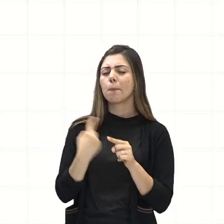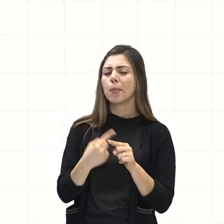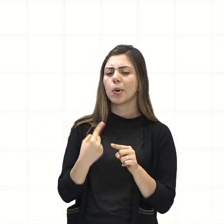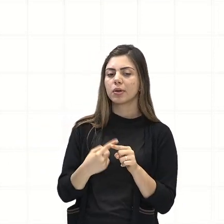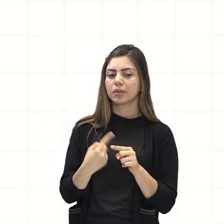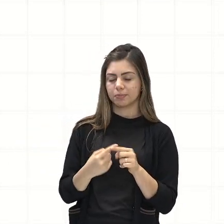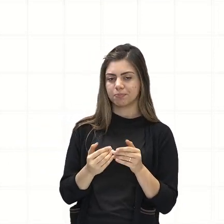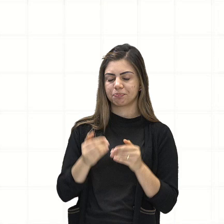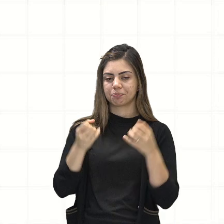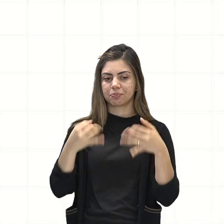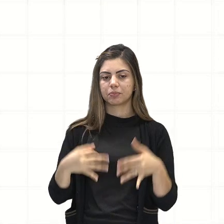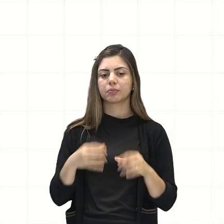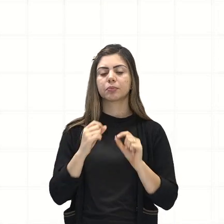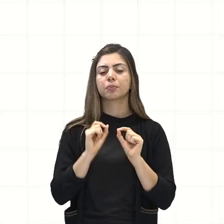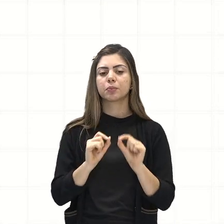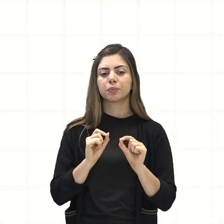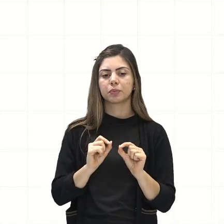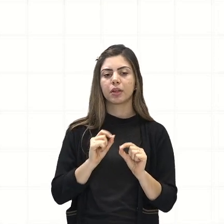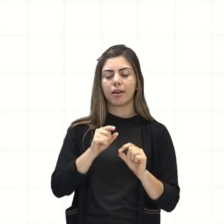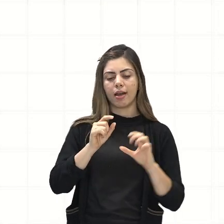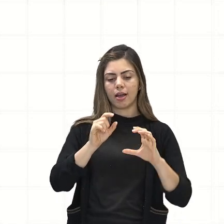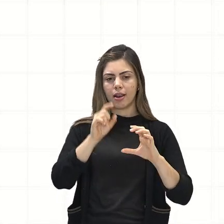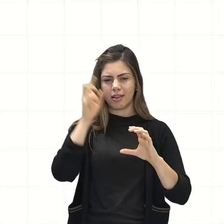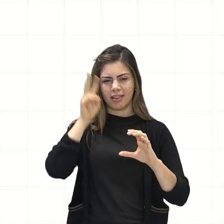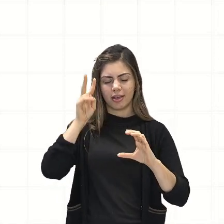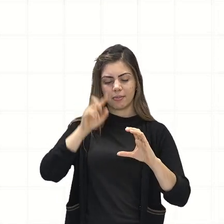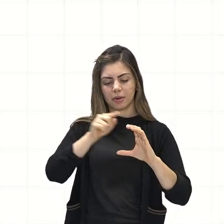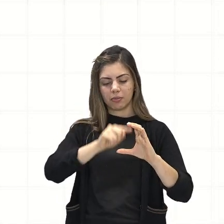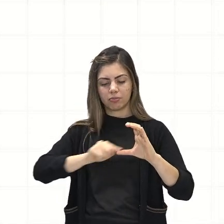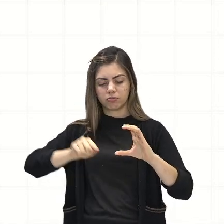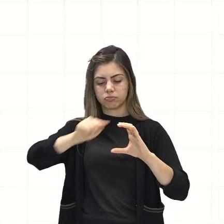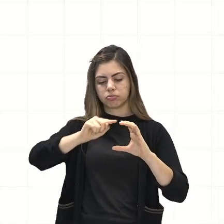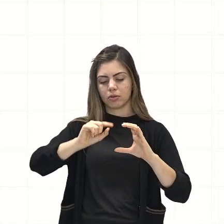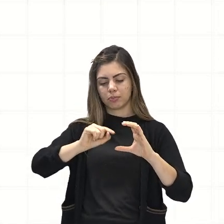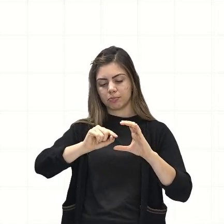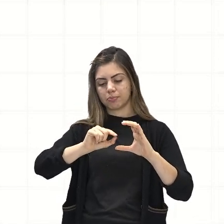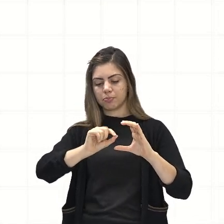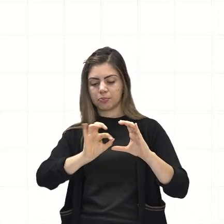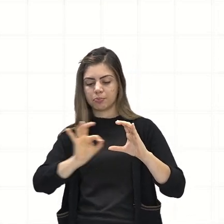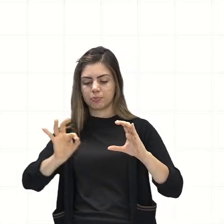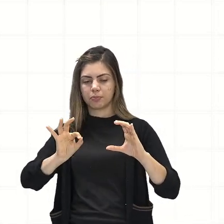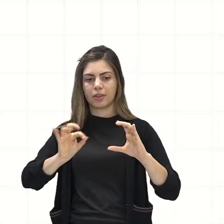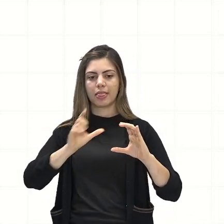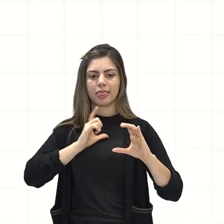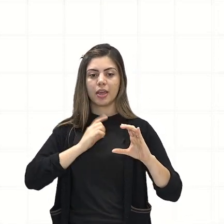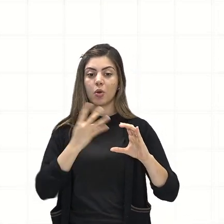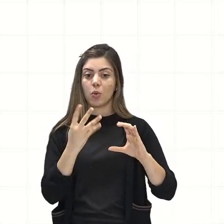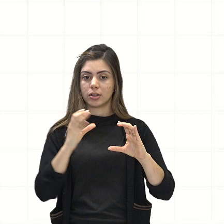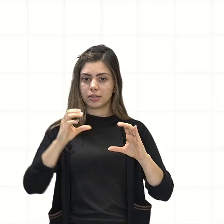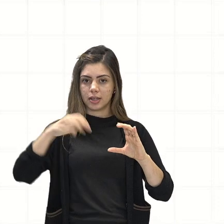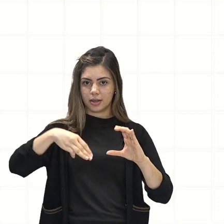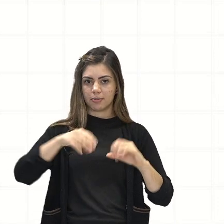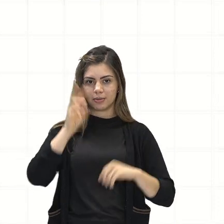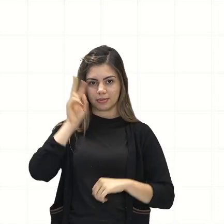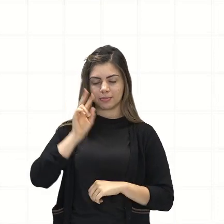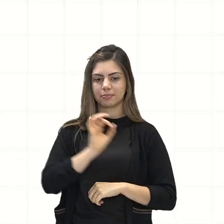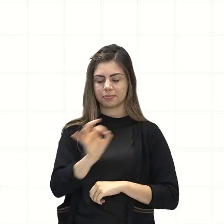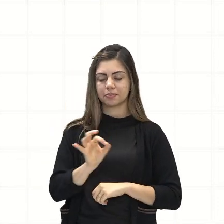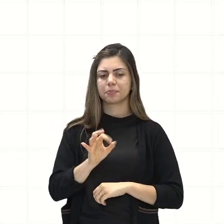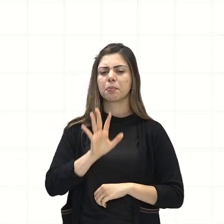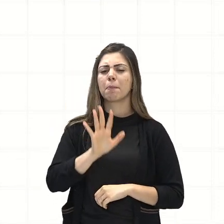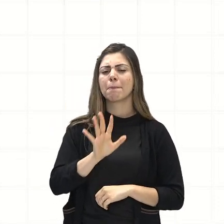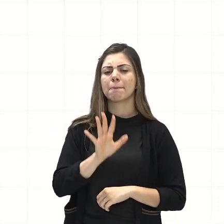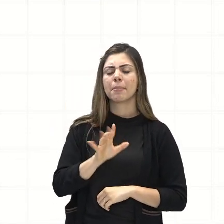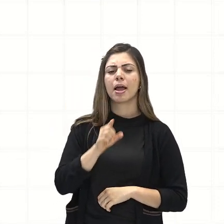O raio não era 4 centímetros? Beleza. Só que ali o meu raio